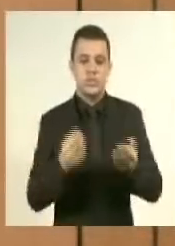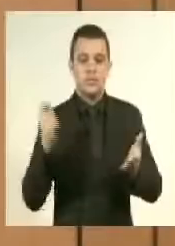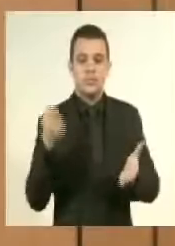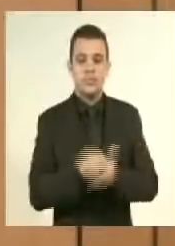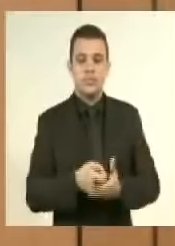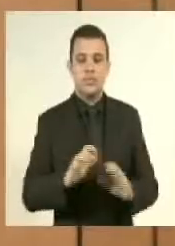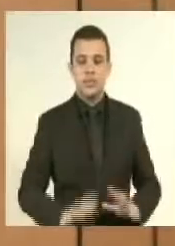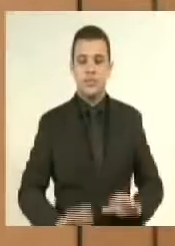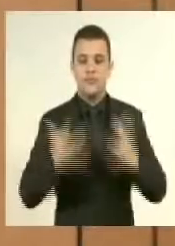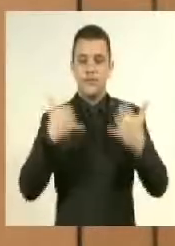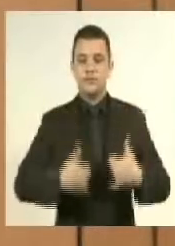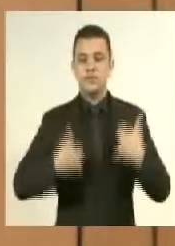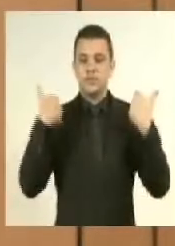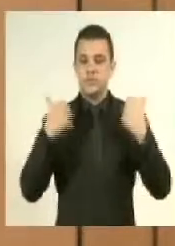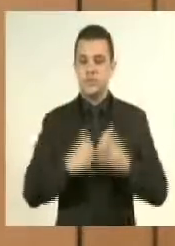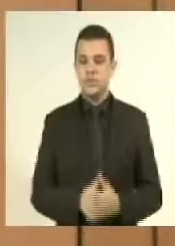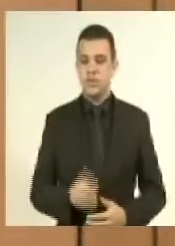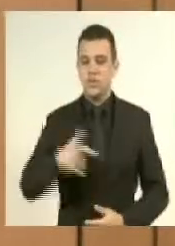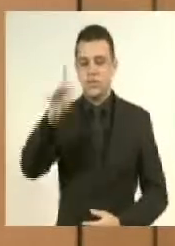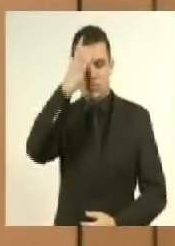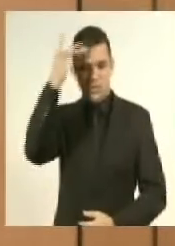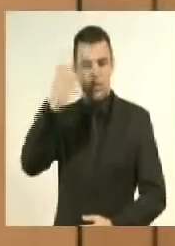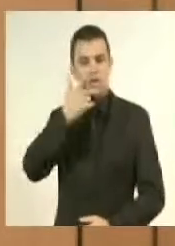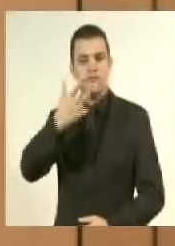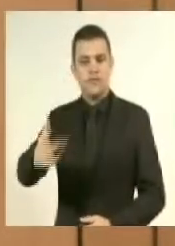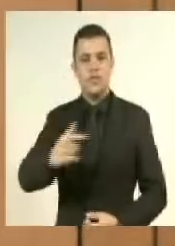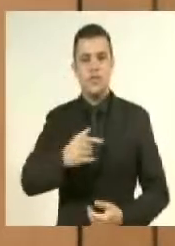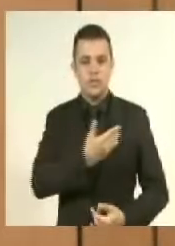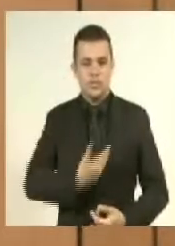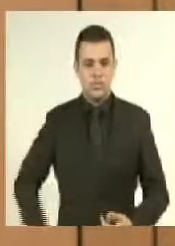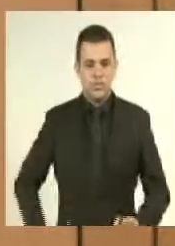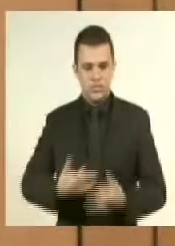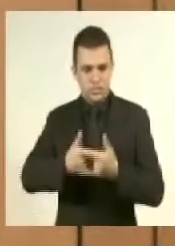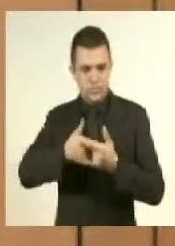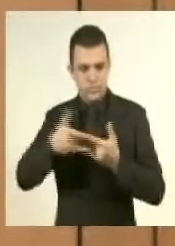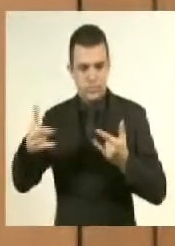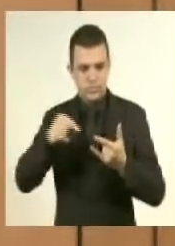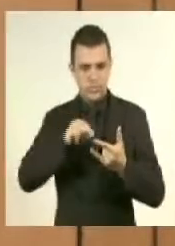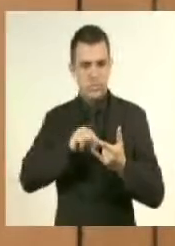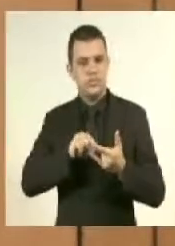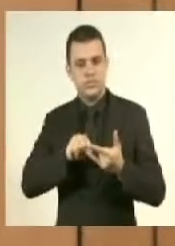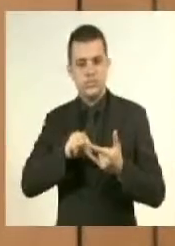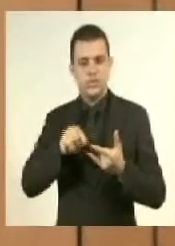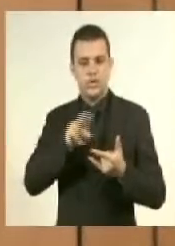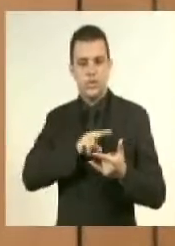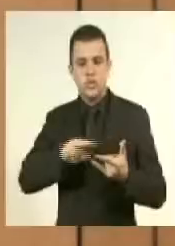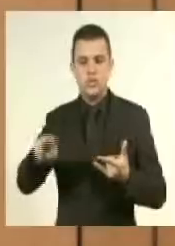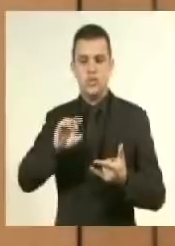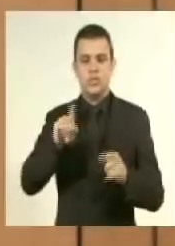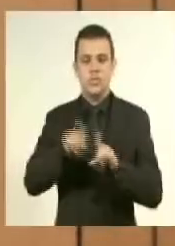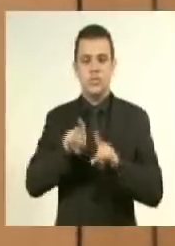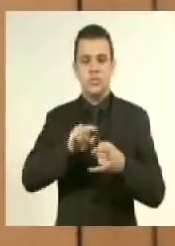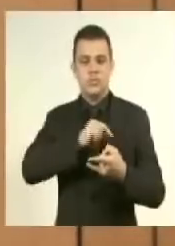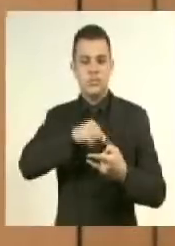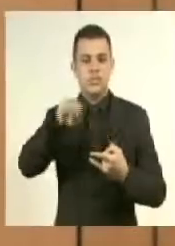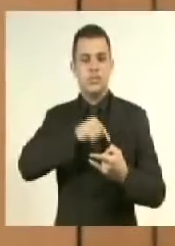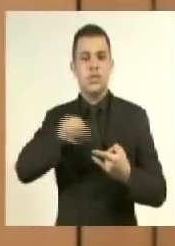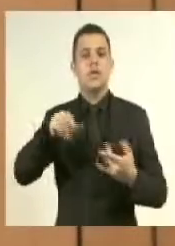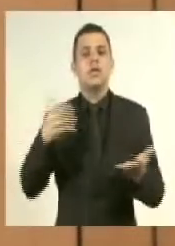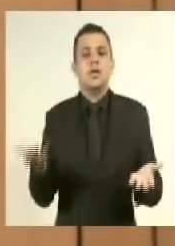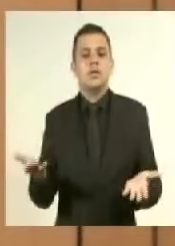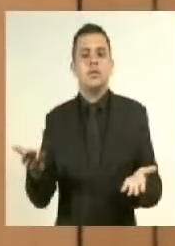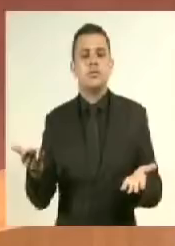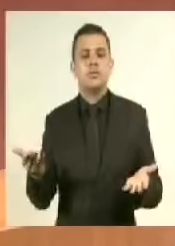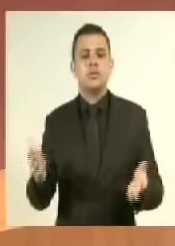que o governador deu um cheque nominal e cruzado. O que é que está valendo? É a vaquinha ou o cheque nominal,